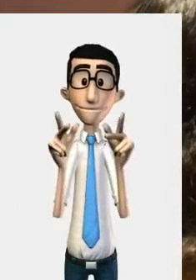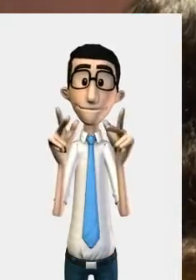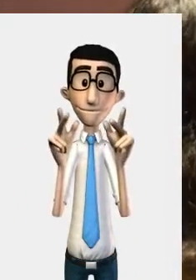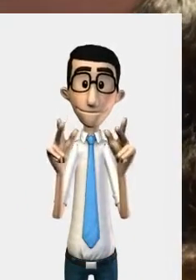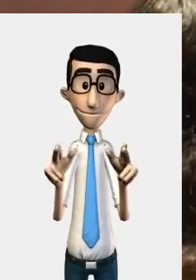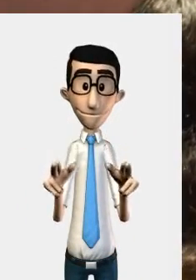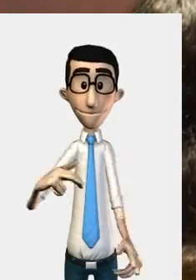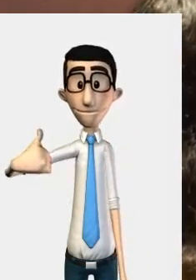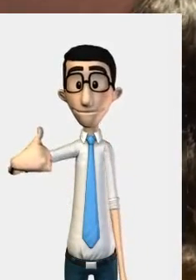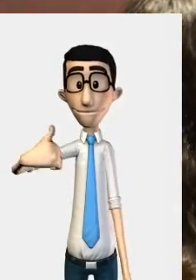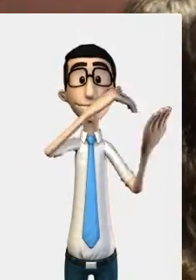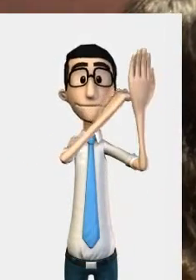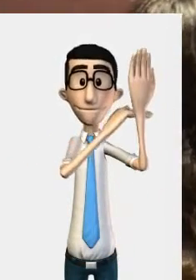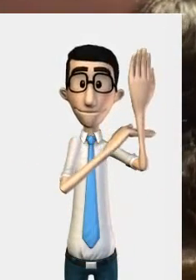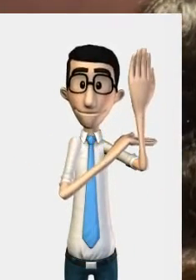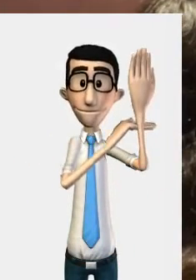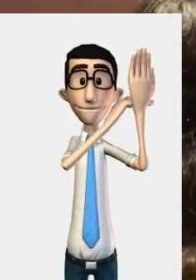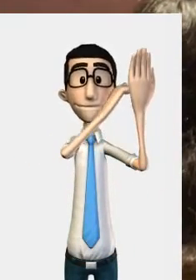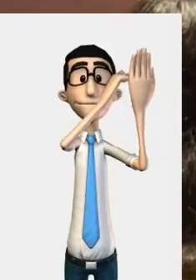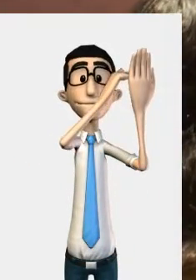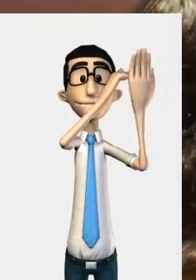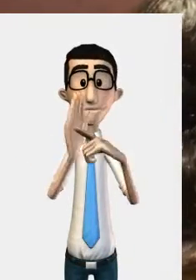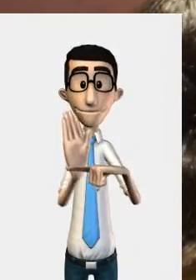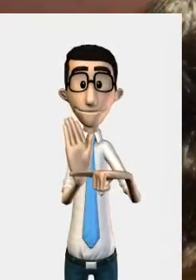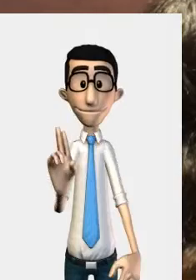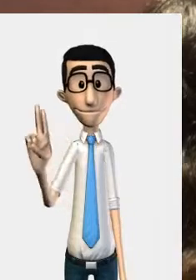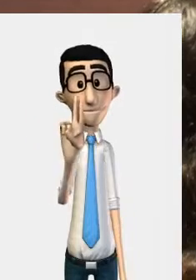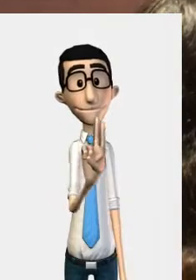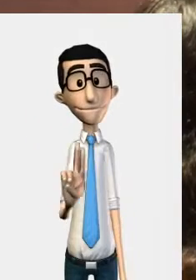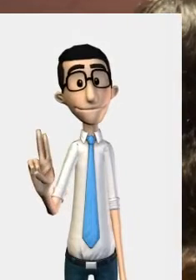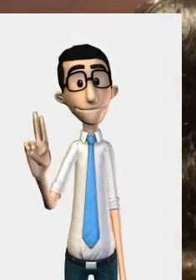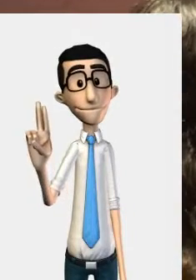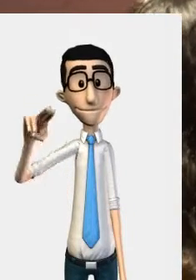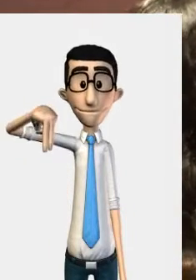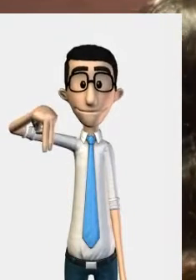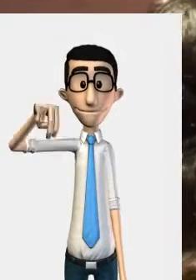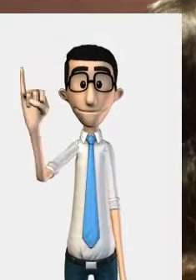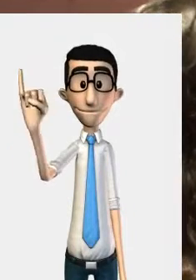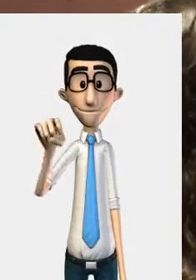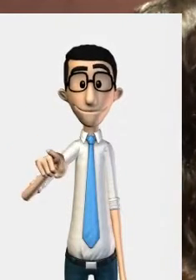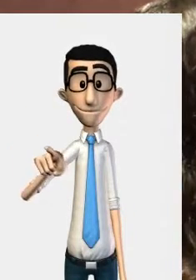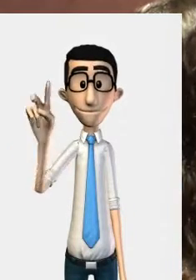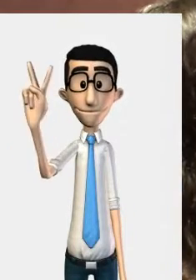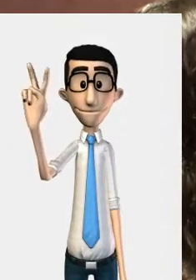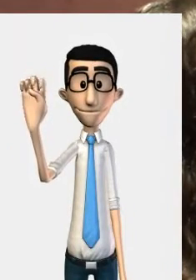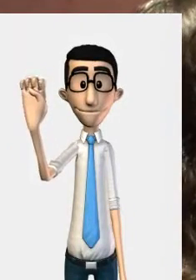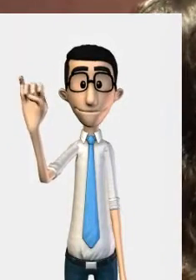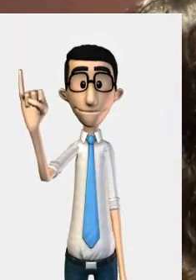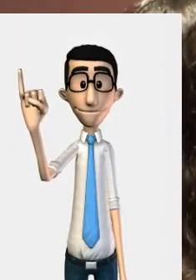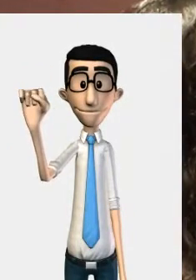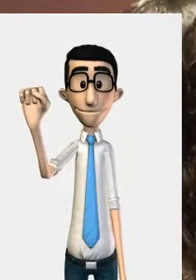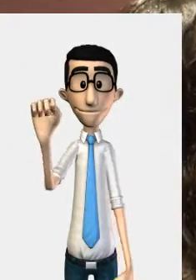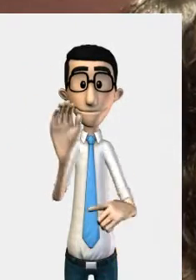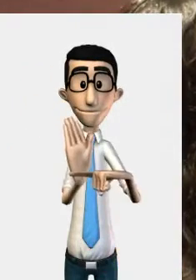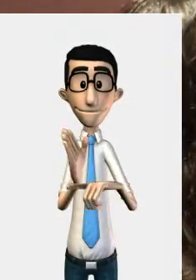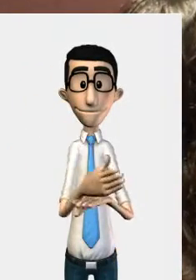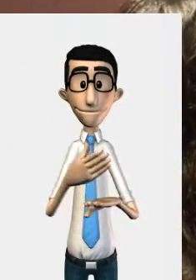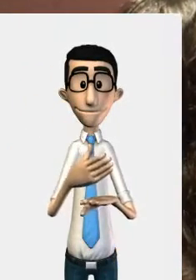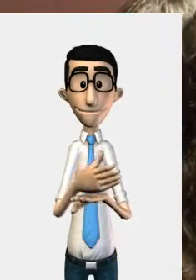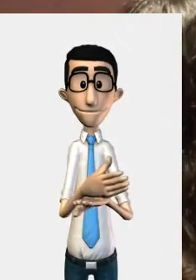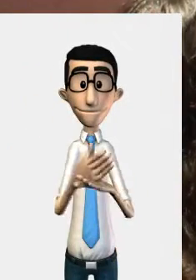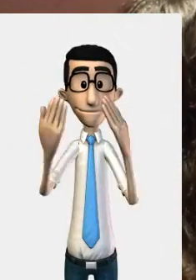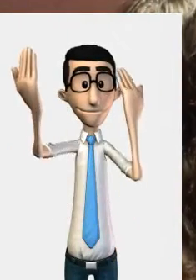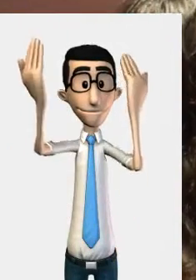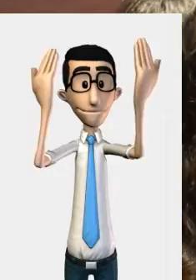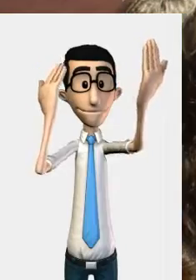o livrinho e são aqueles profissionais. Se a gente quiser um profissional fora do livrinho, a gente tem que pagar, não é? Muito provavelmente com a terapia ABA vai acontecer